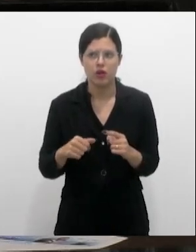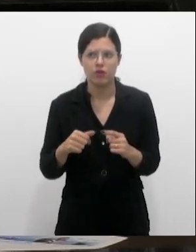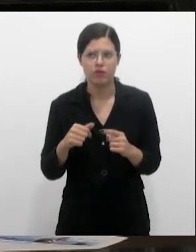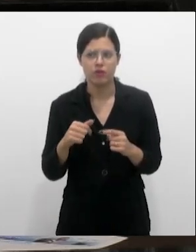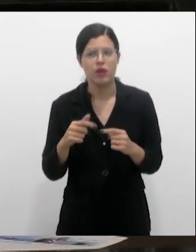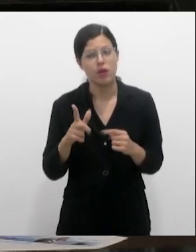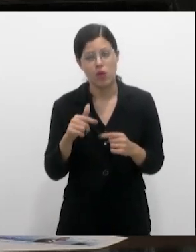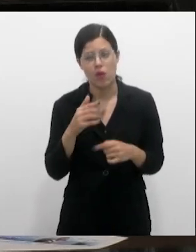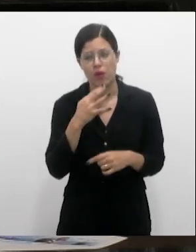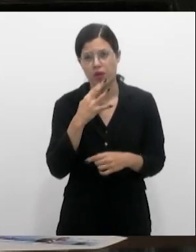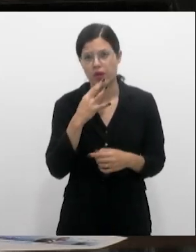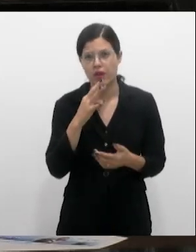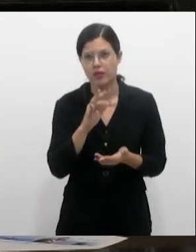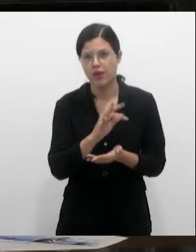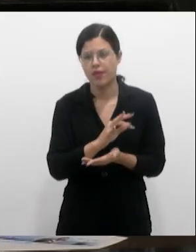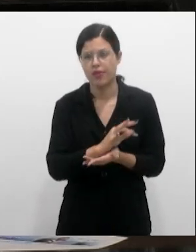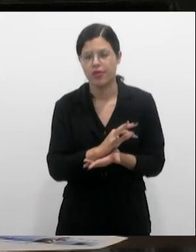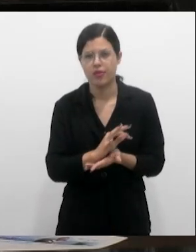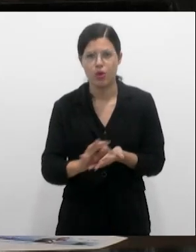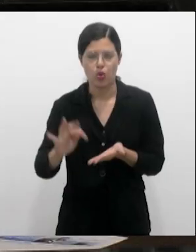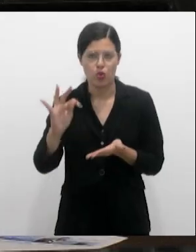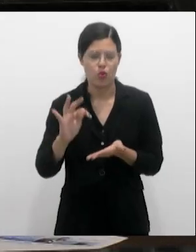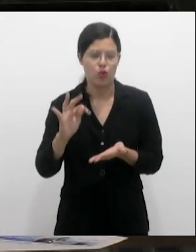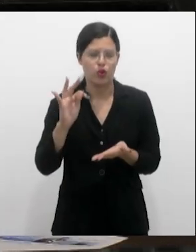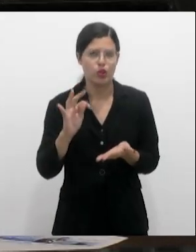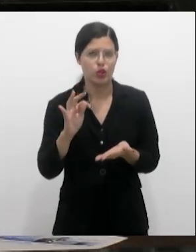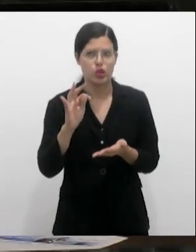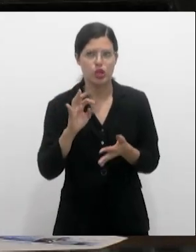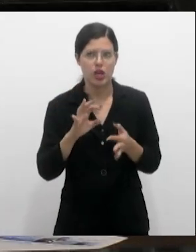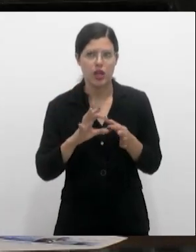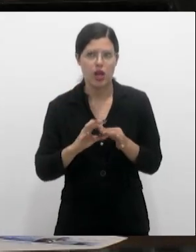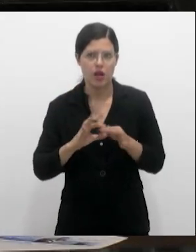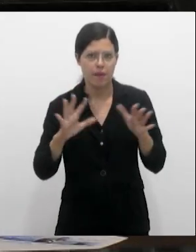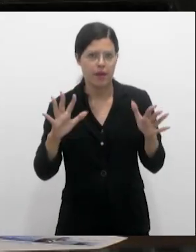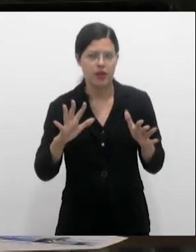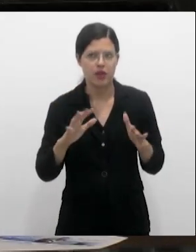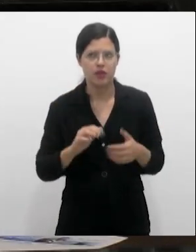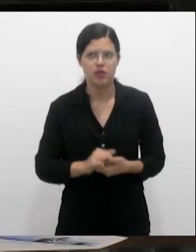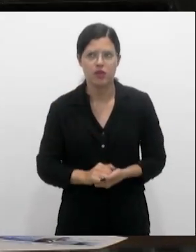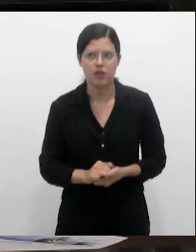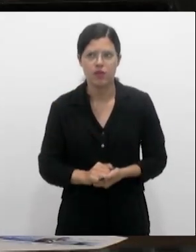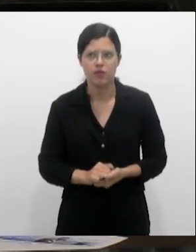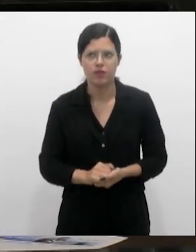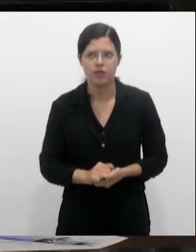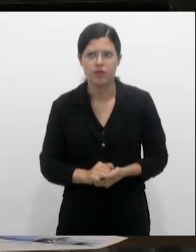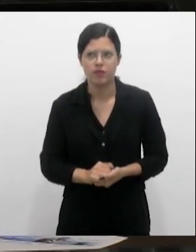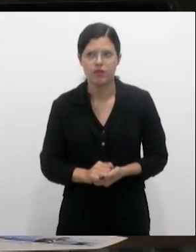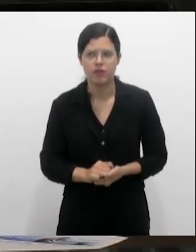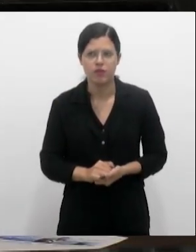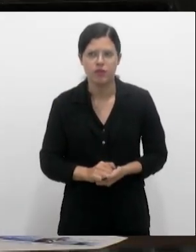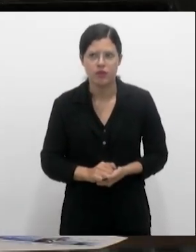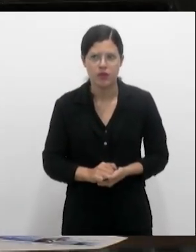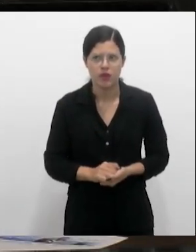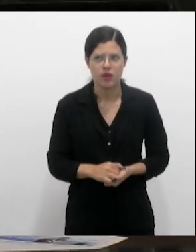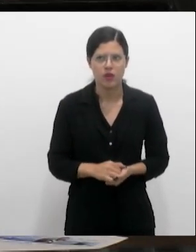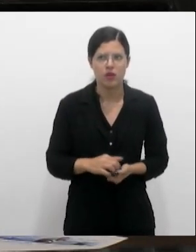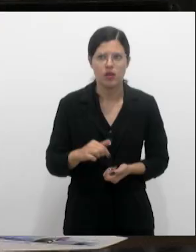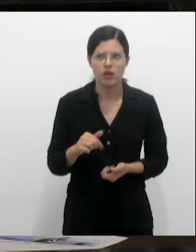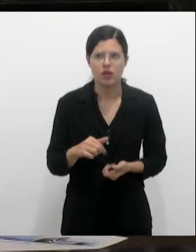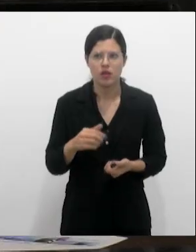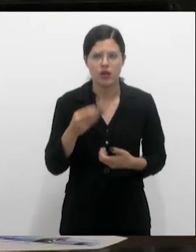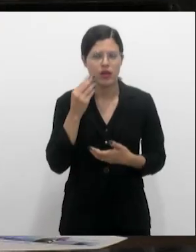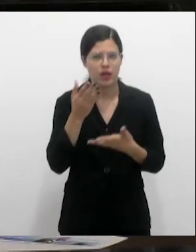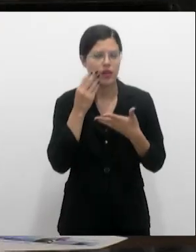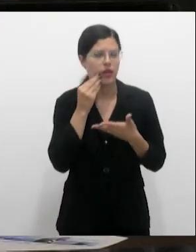libertação. Essa mesma teologia que se miscui à Igreja Católica para destruir ela por